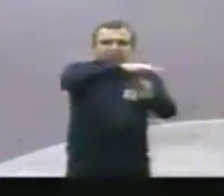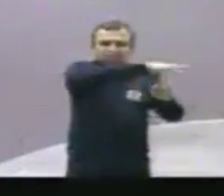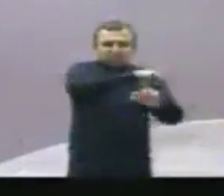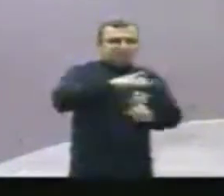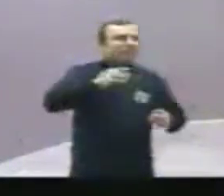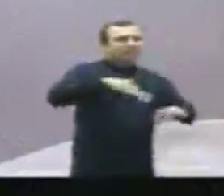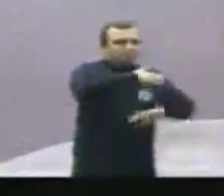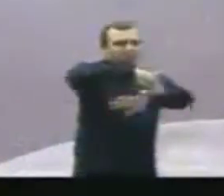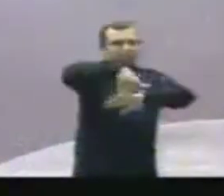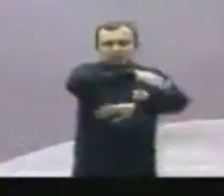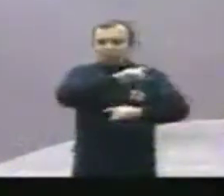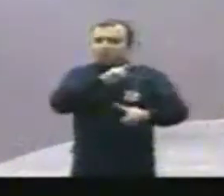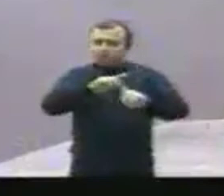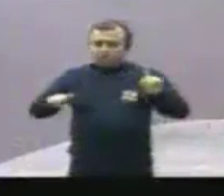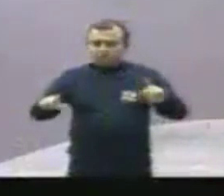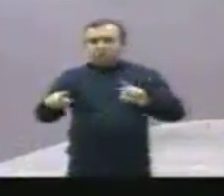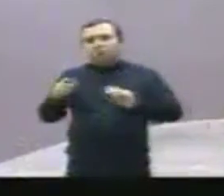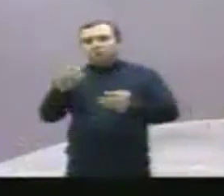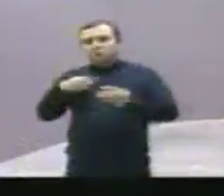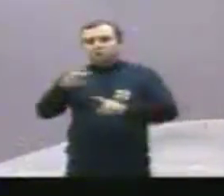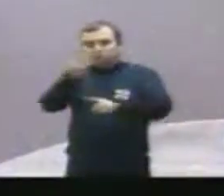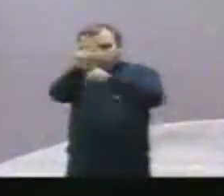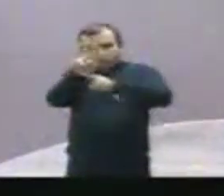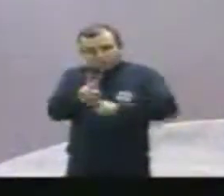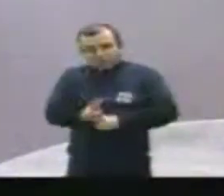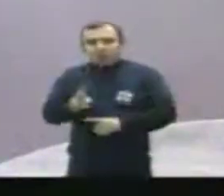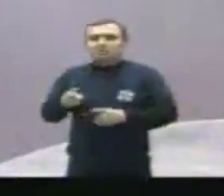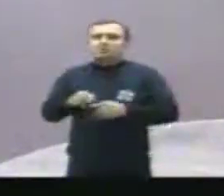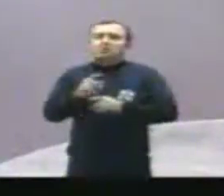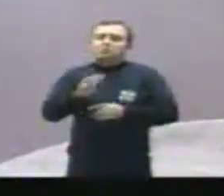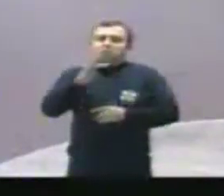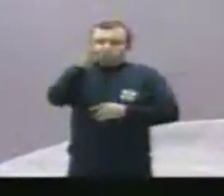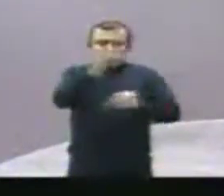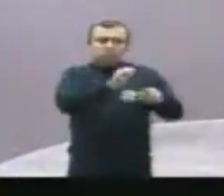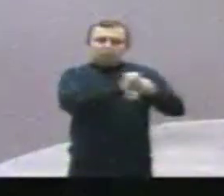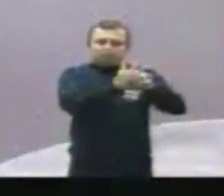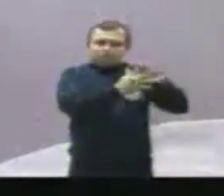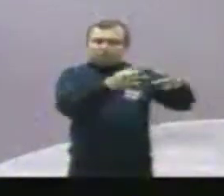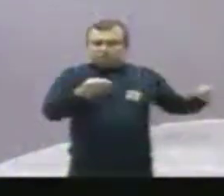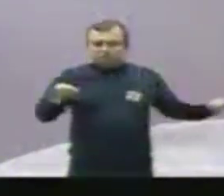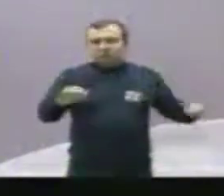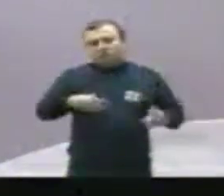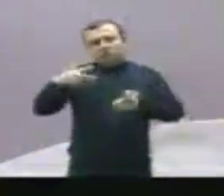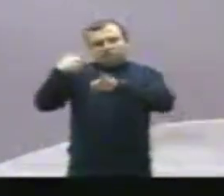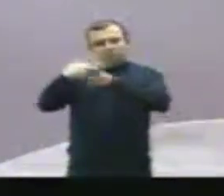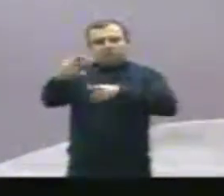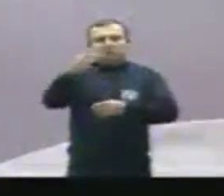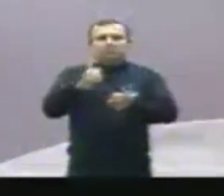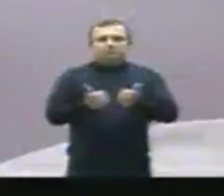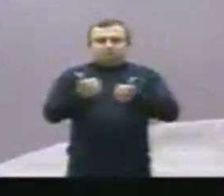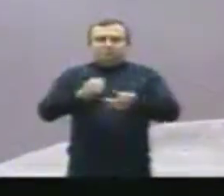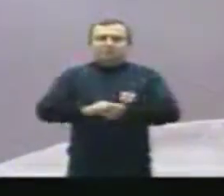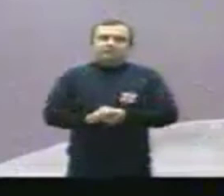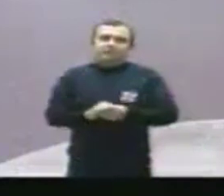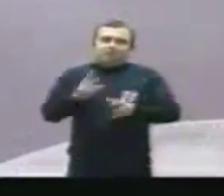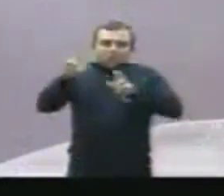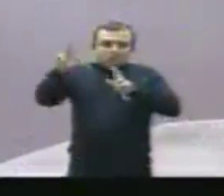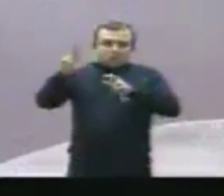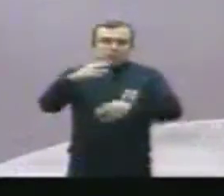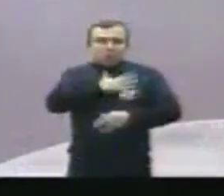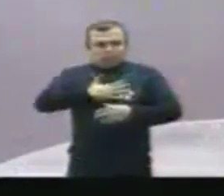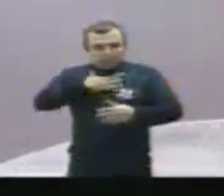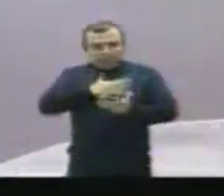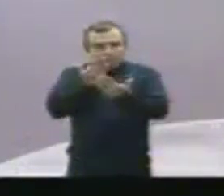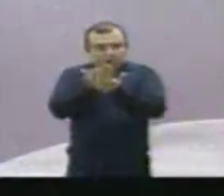nas ruas. Então vamos cuidar, vamos prevenir para que logo isso possa passar e a gente possa vencer essa pandemia. Eu espero que